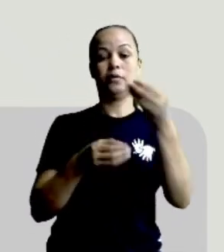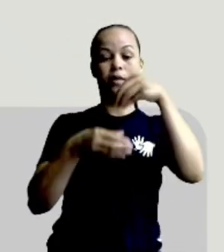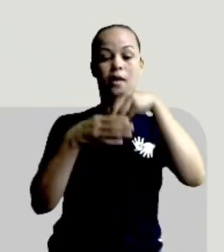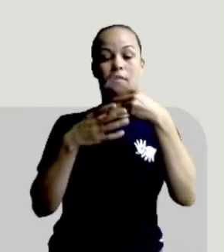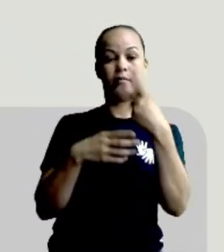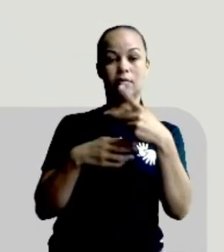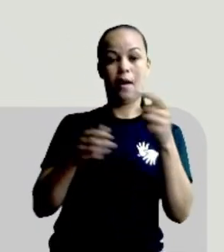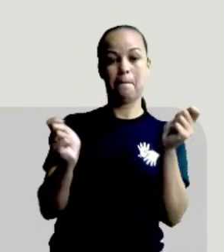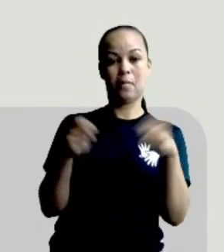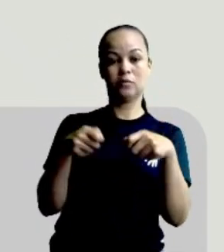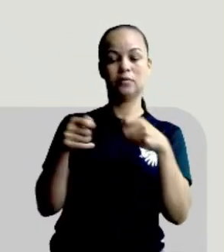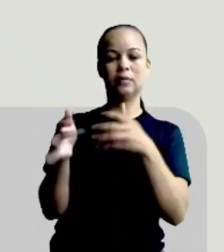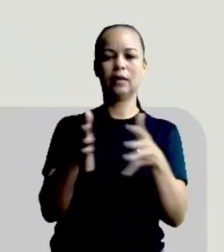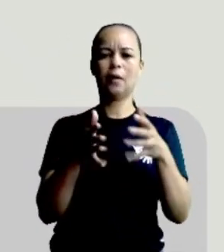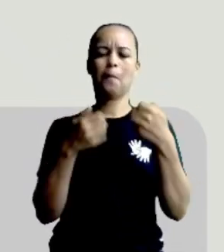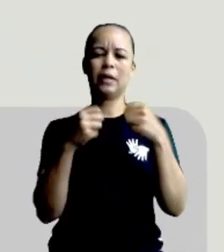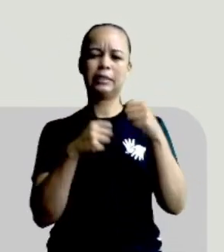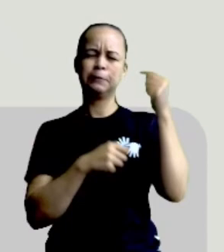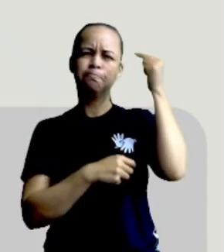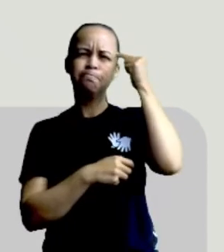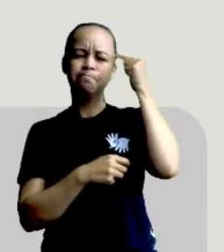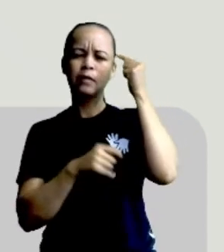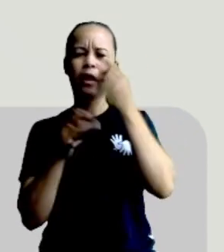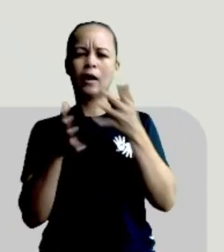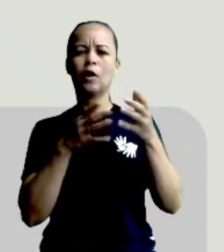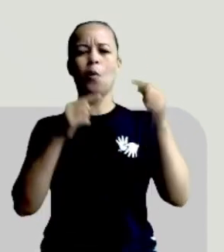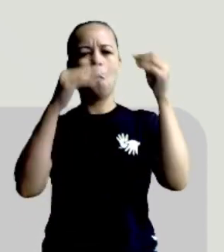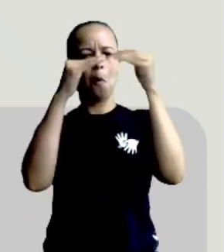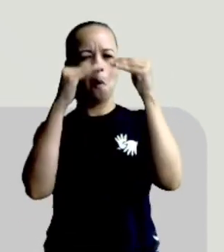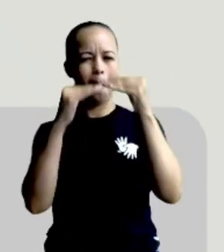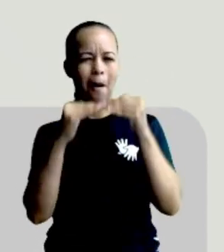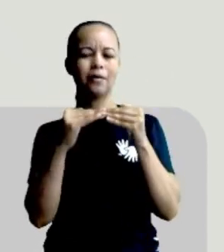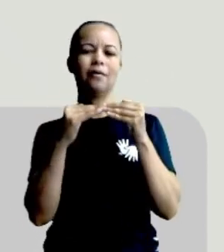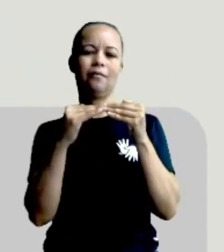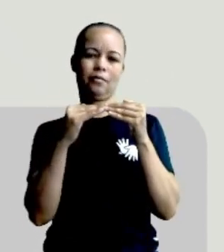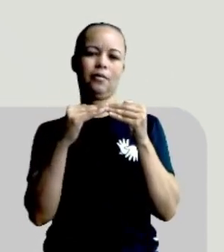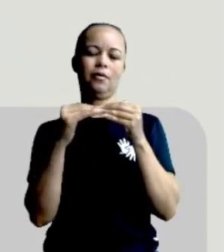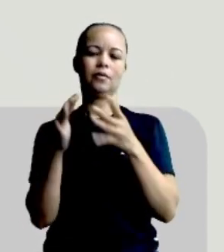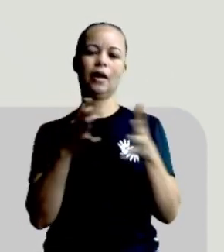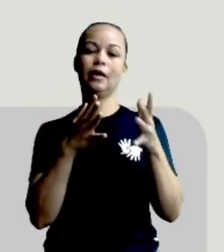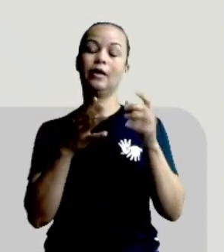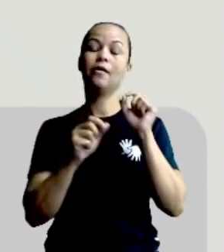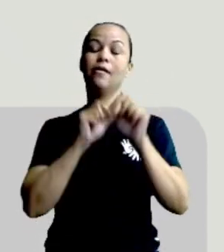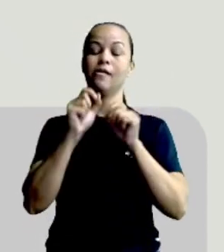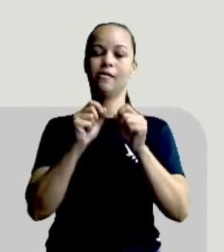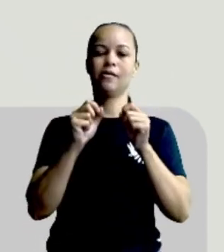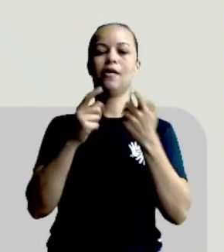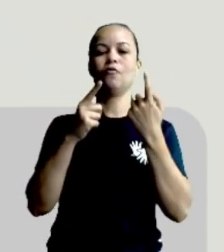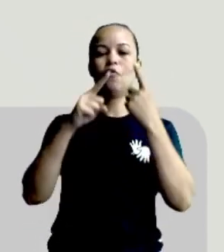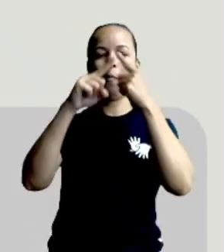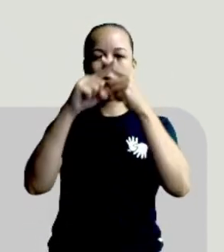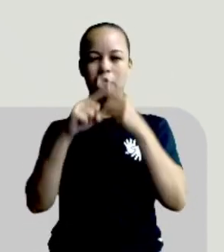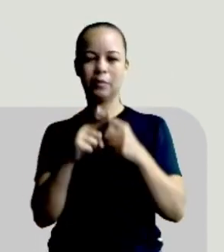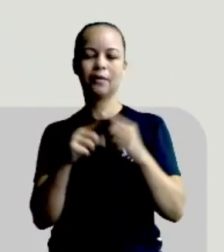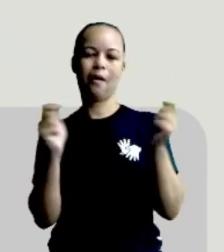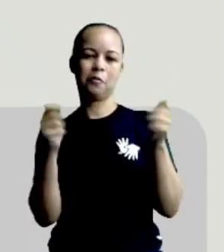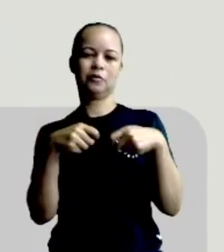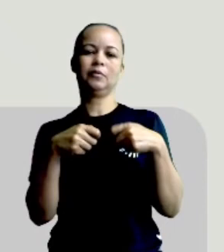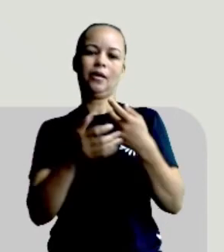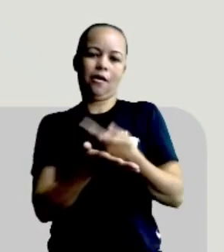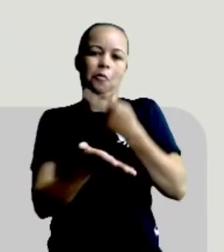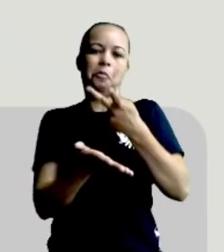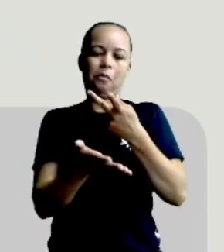eu vou precisar desse raciocínio combinatório, tá? Em que eu vou multiplicar as possibilidades que